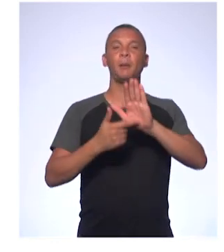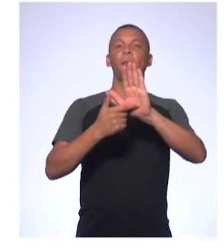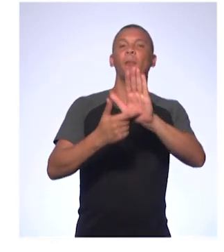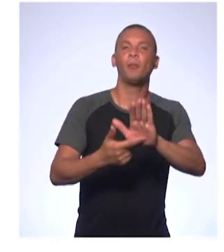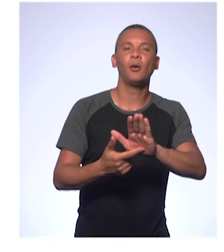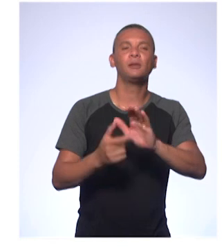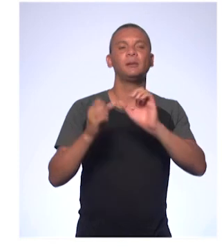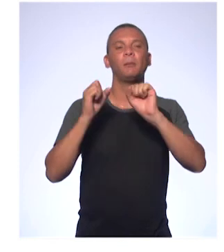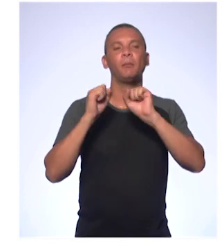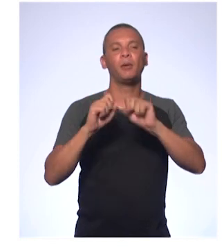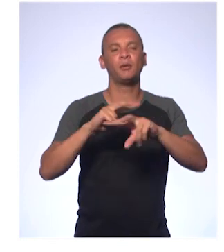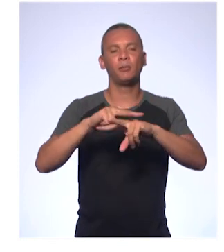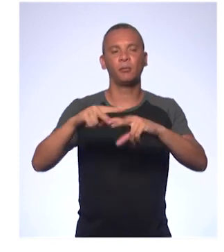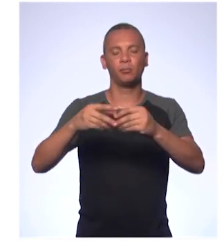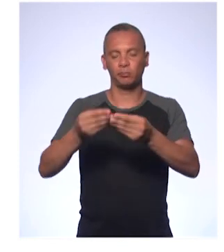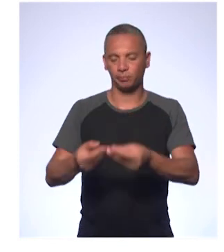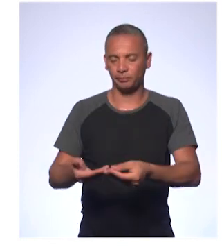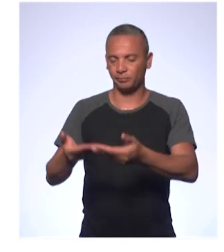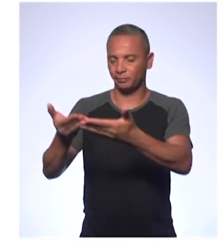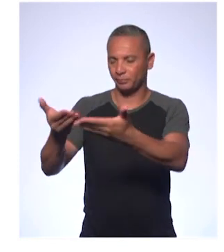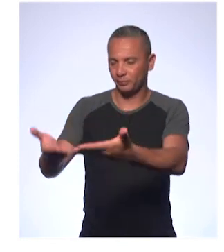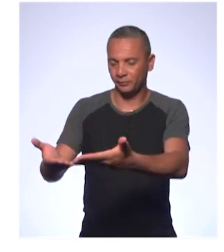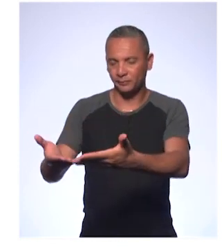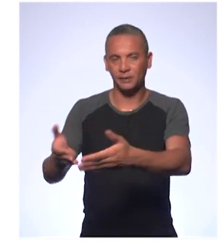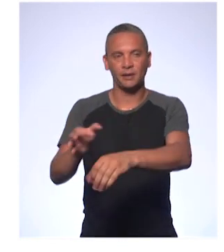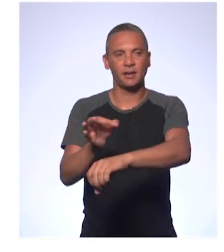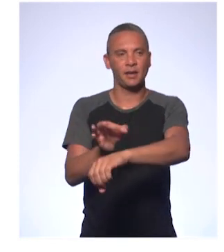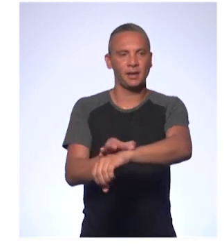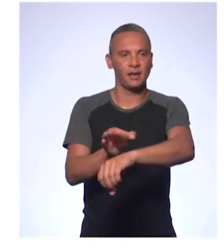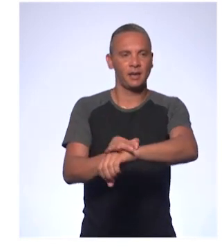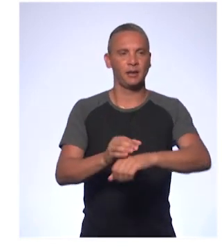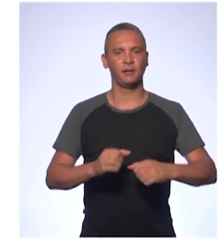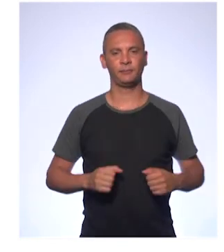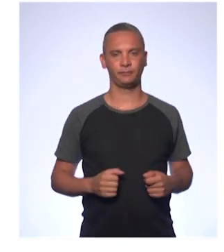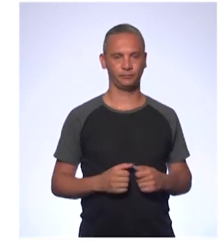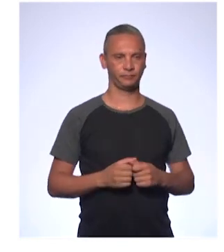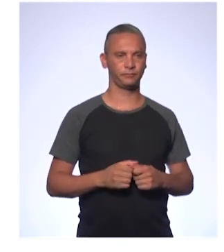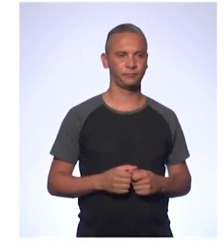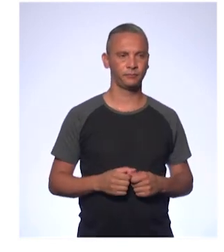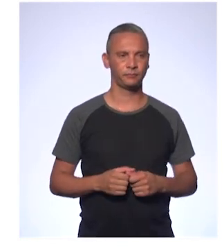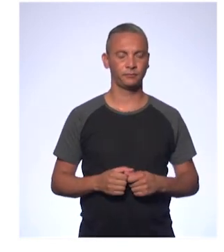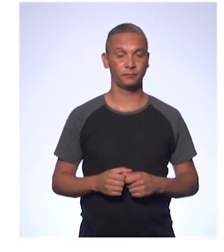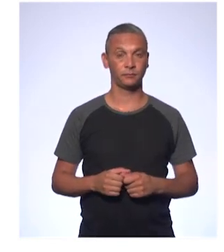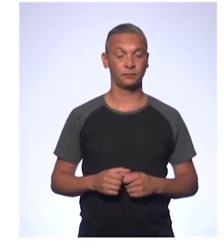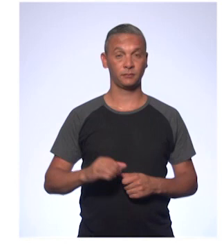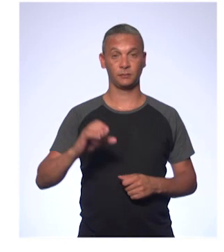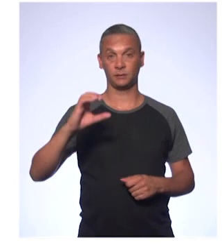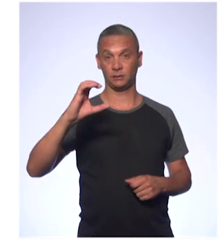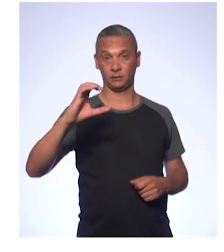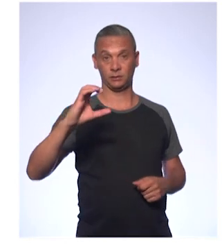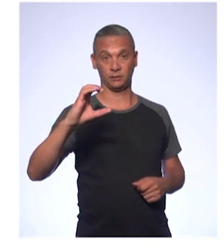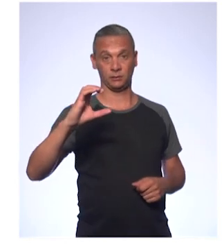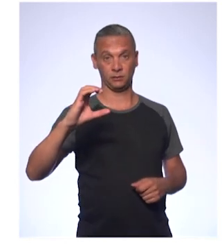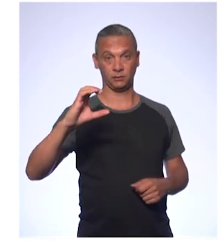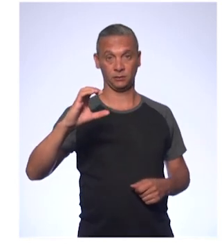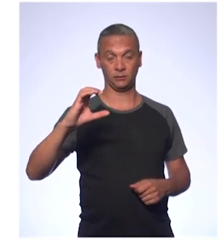apresentando possibilidades de sermos presentes com um relógio.